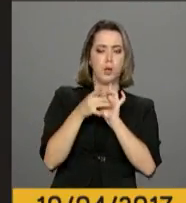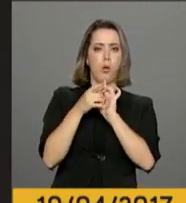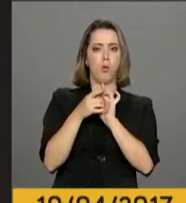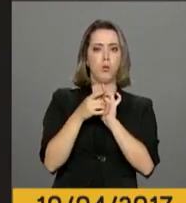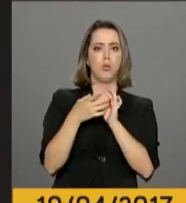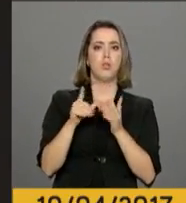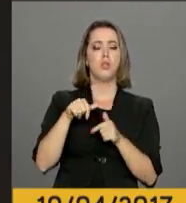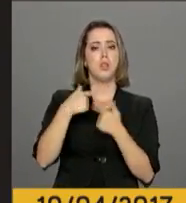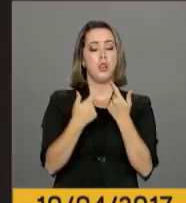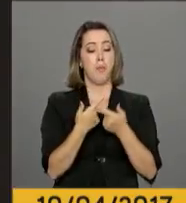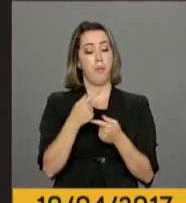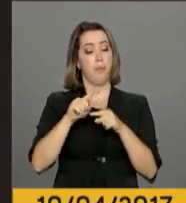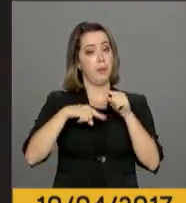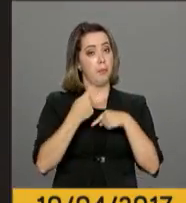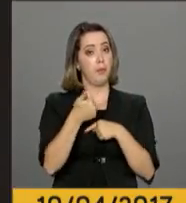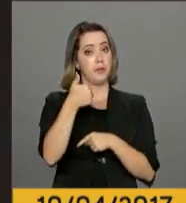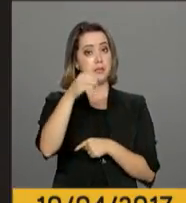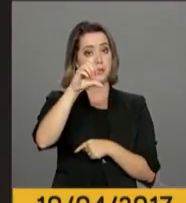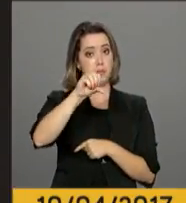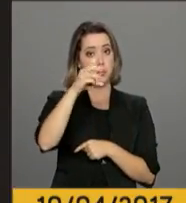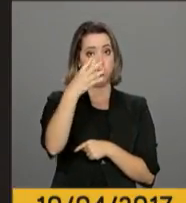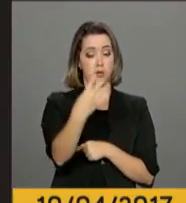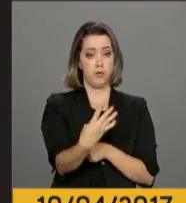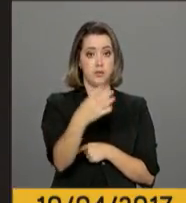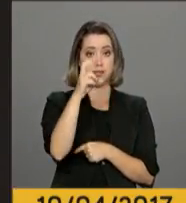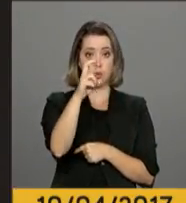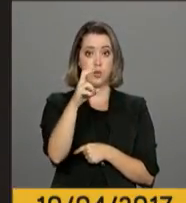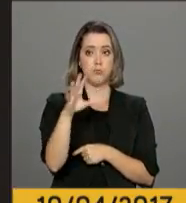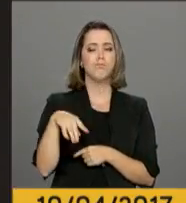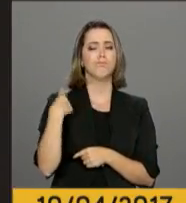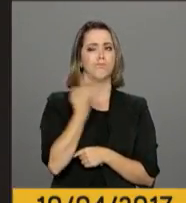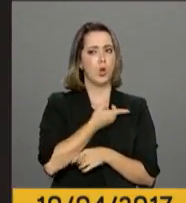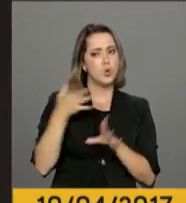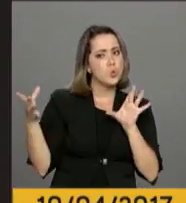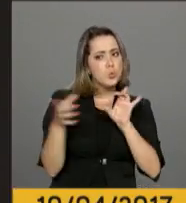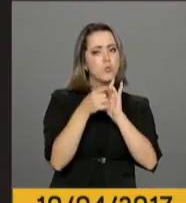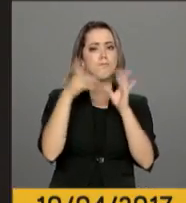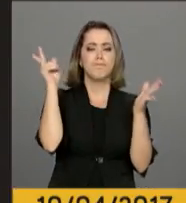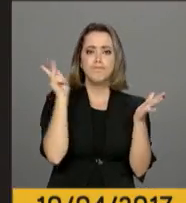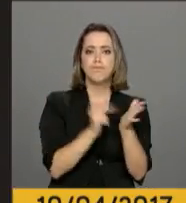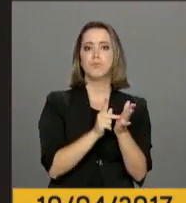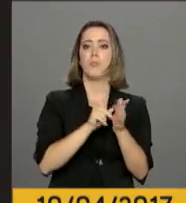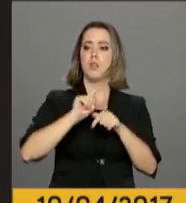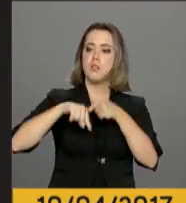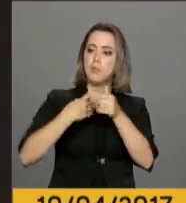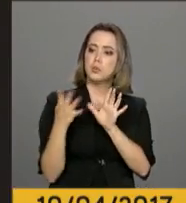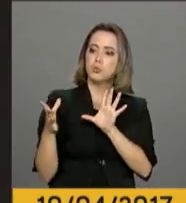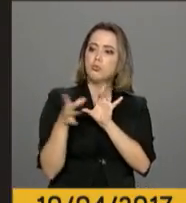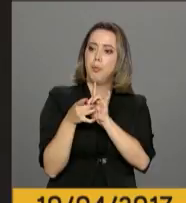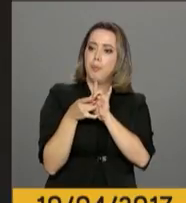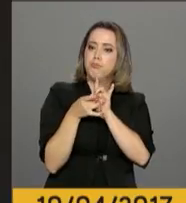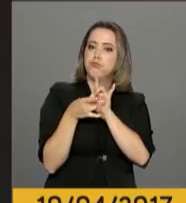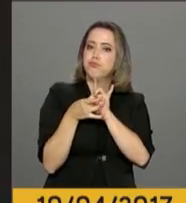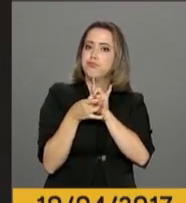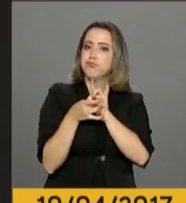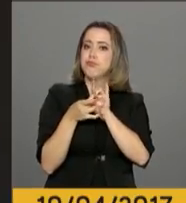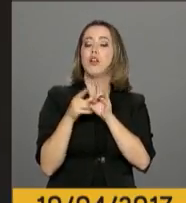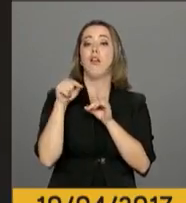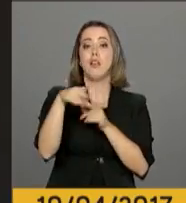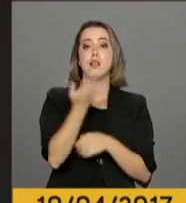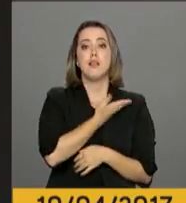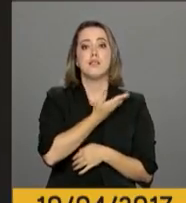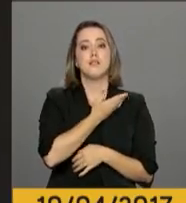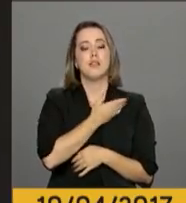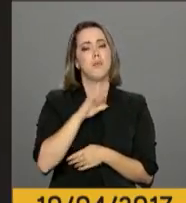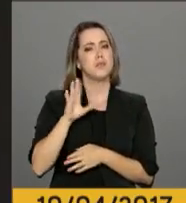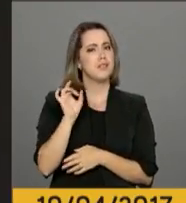em 1945. Portanto, nossos laços, ao longo do tempo, só fizeram estreitar-se nessa amizade que